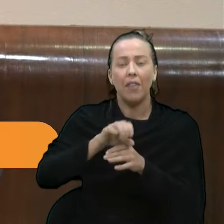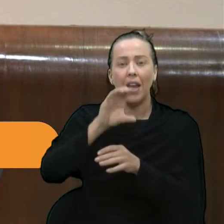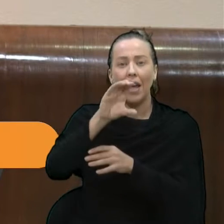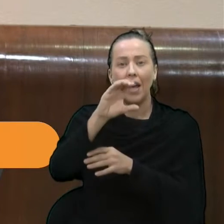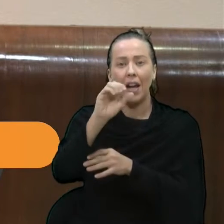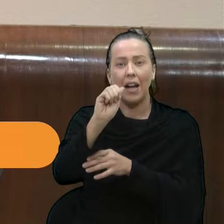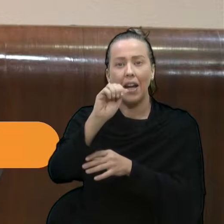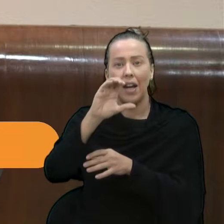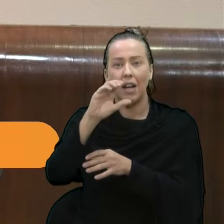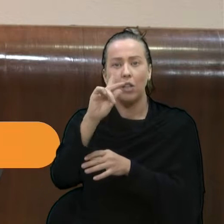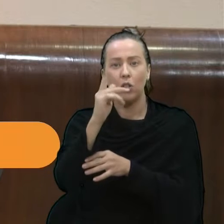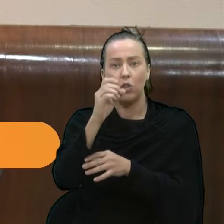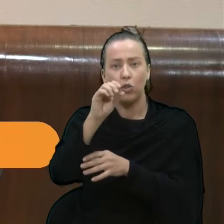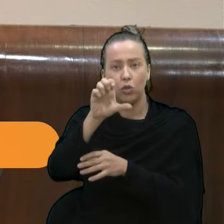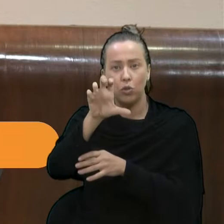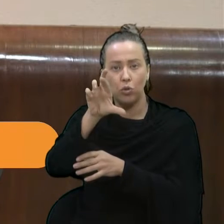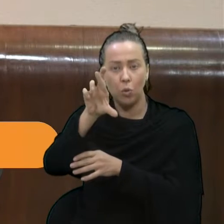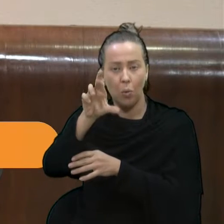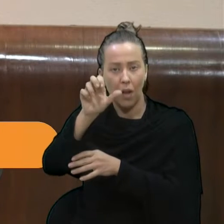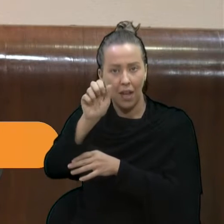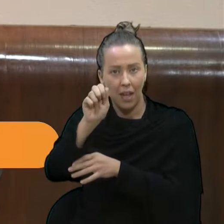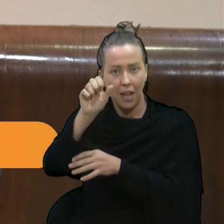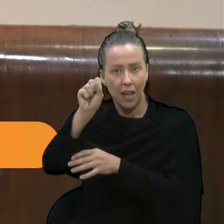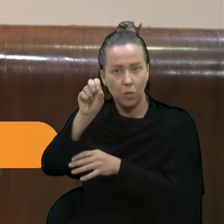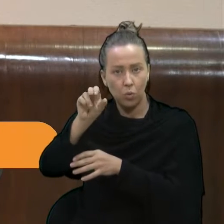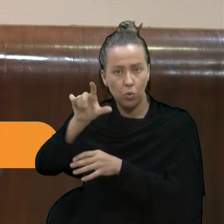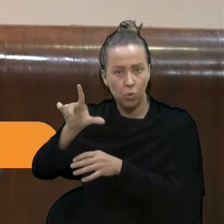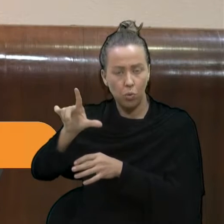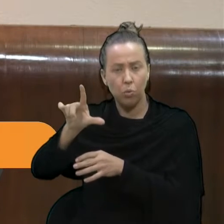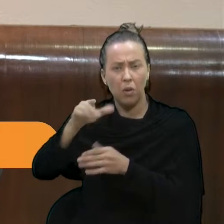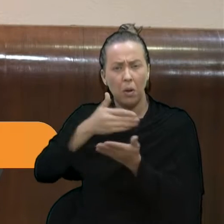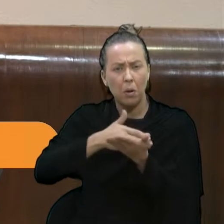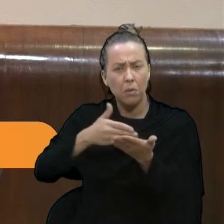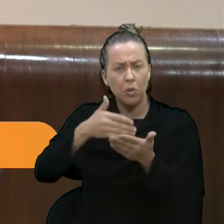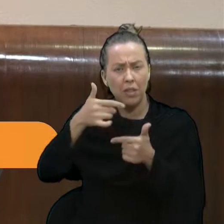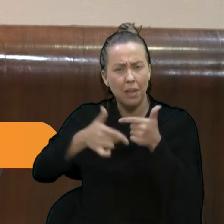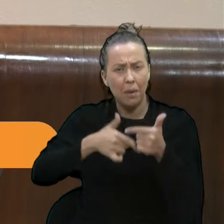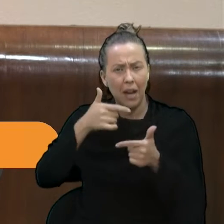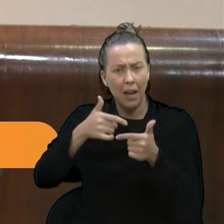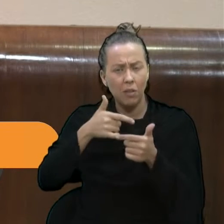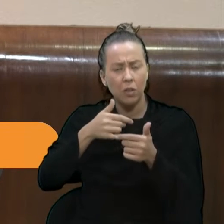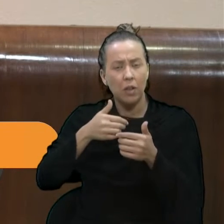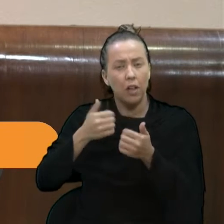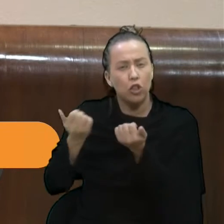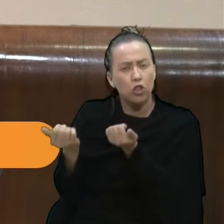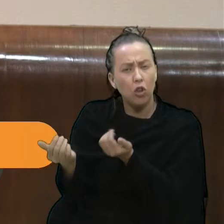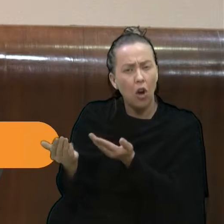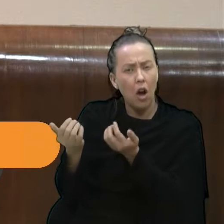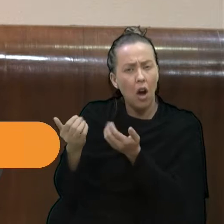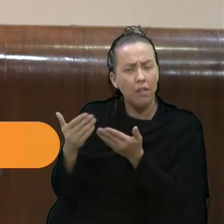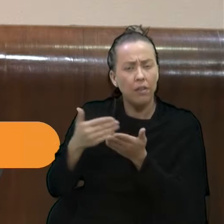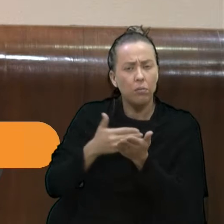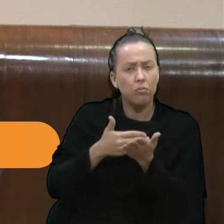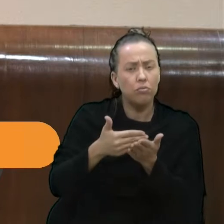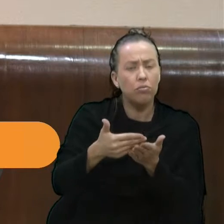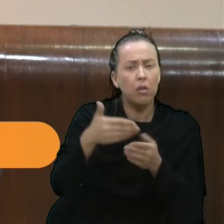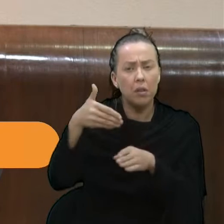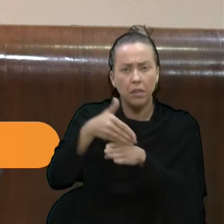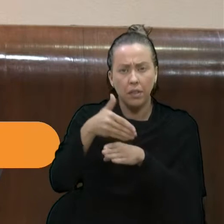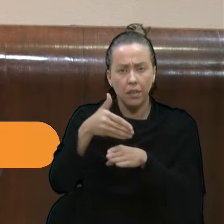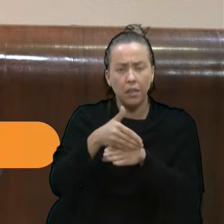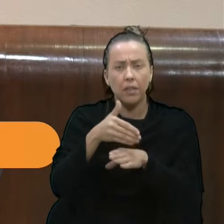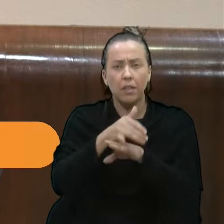do Sul. Adotou seu trabalho logo cedo, menino, em que participava